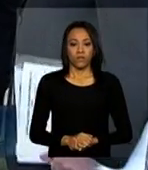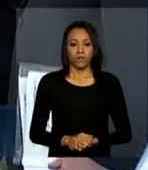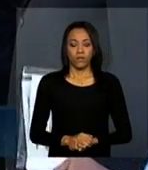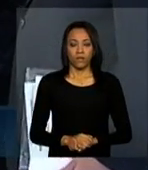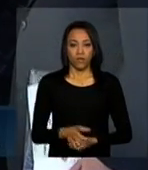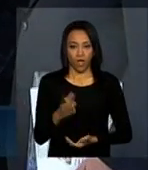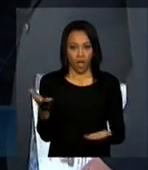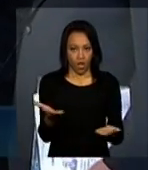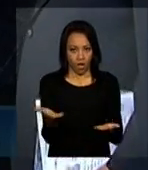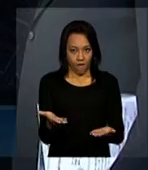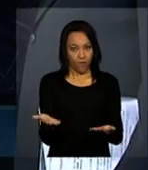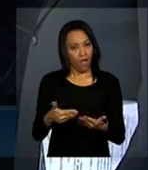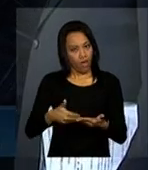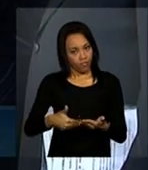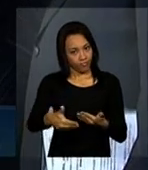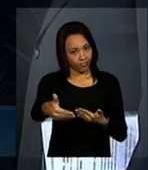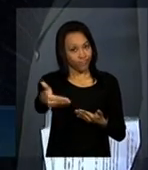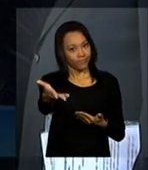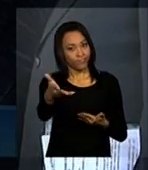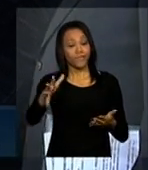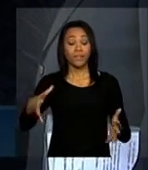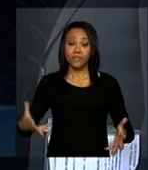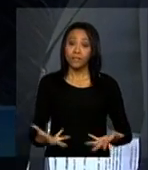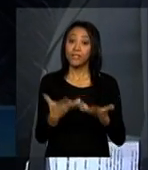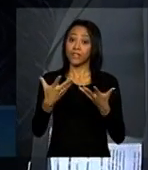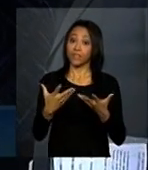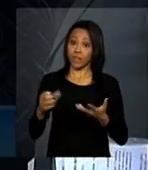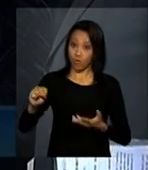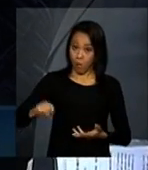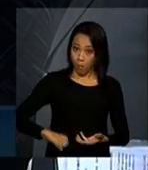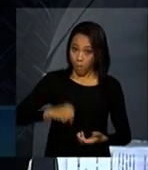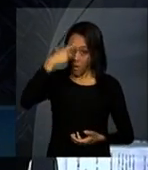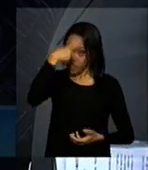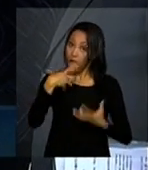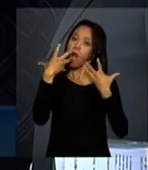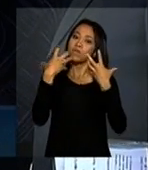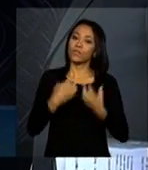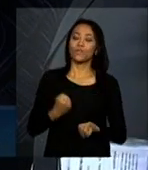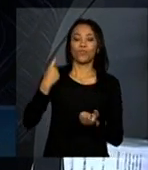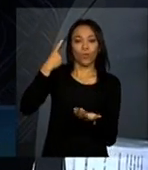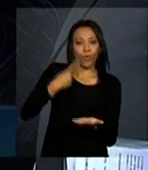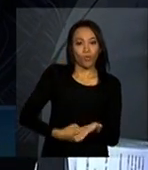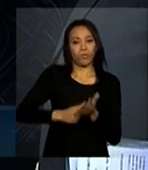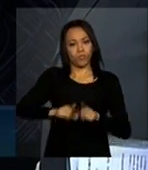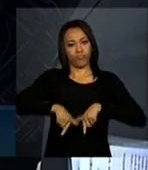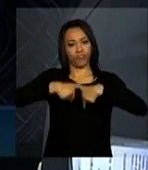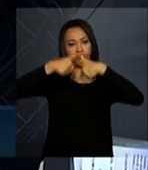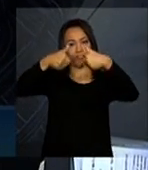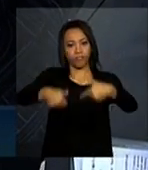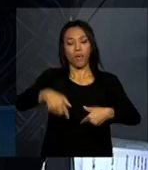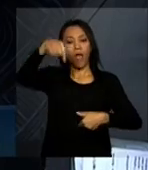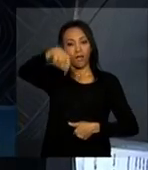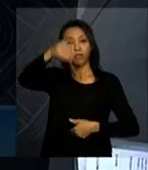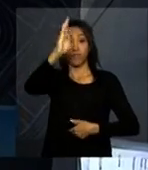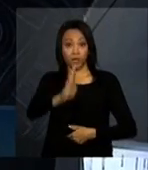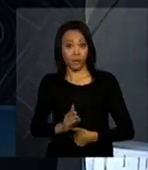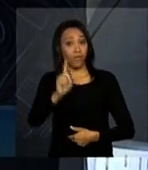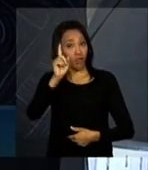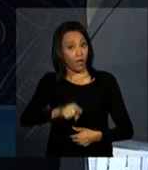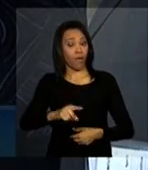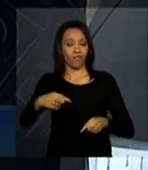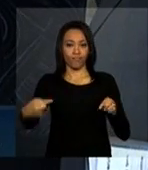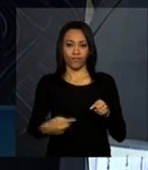É a partir deste ato que o embaixador assume oficialmente suas funções no Brasil, como determina